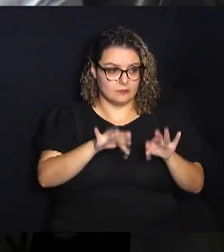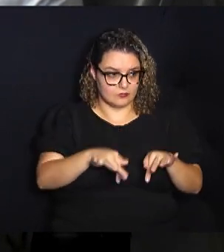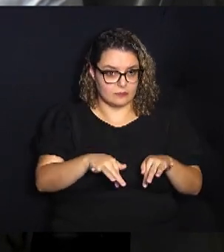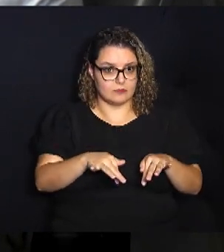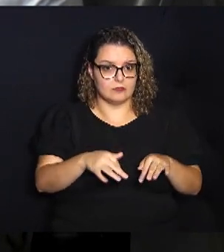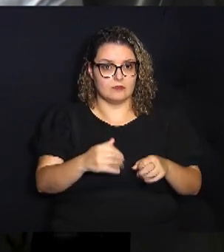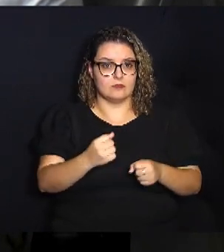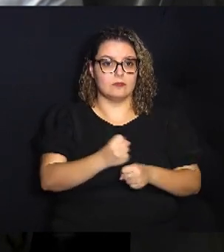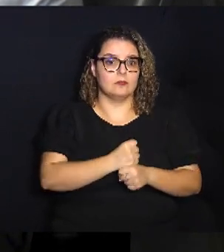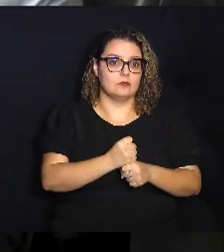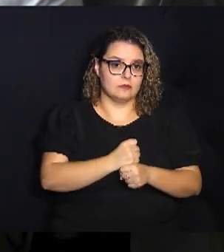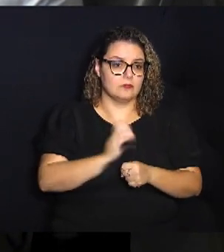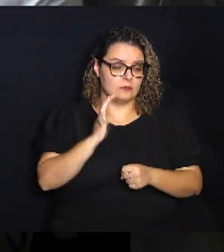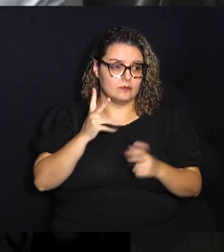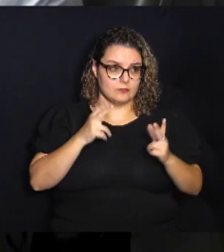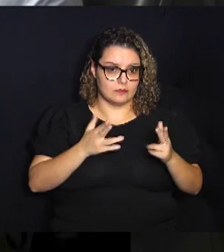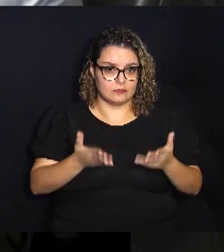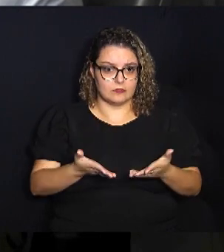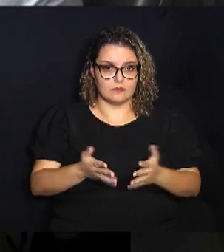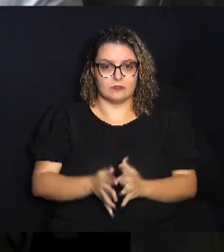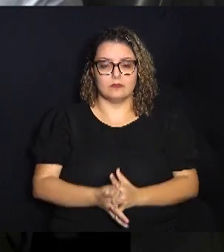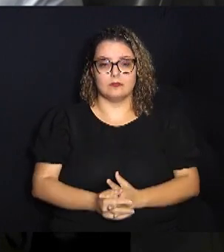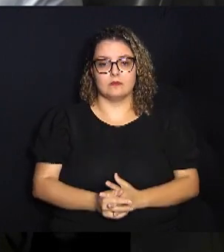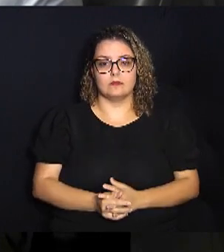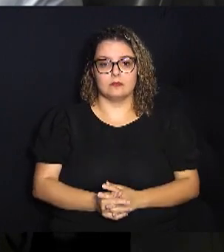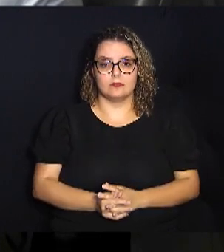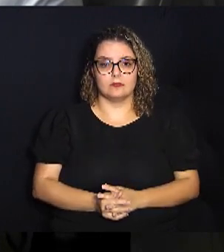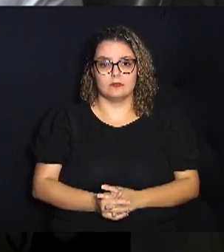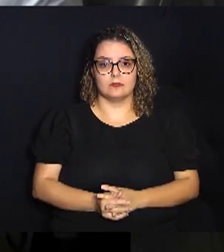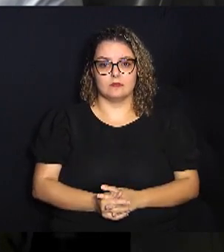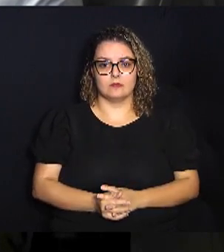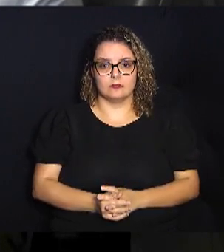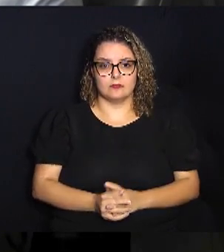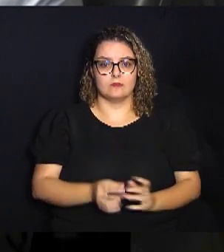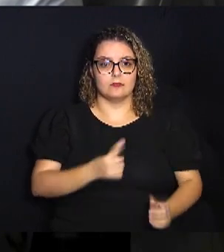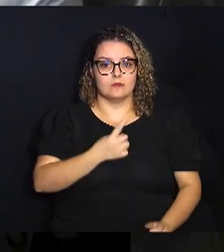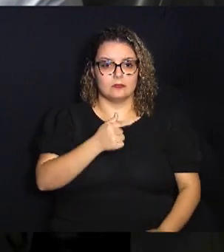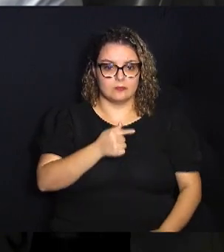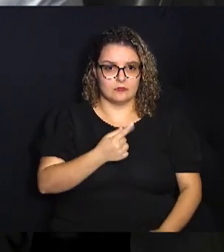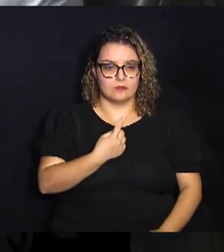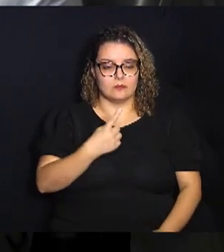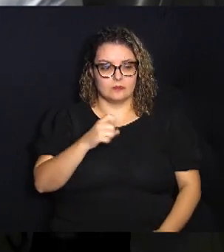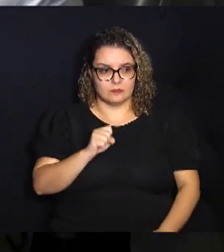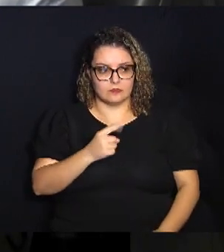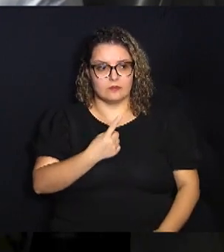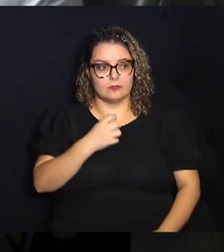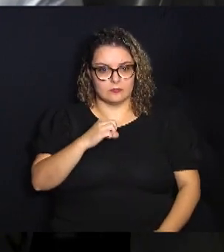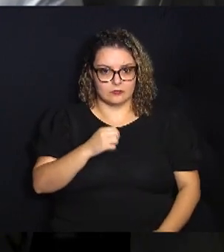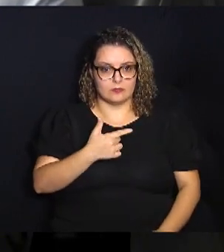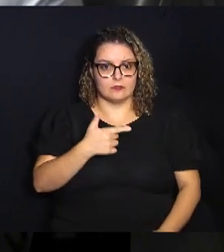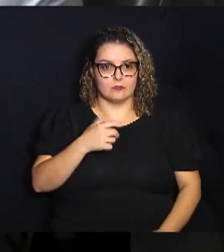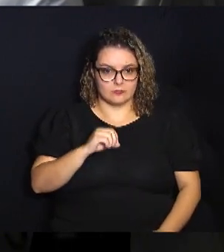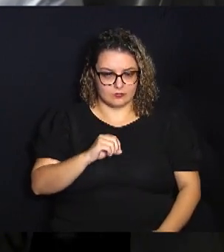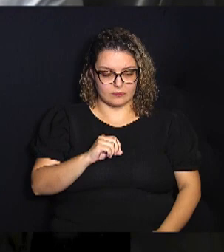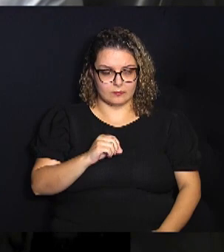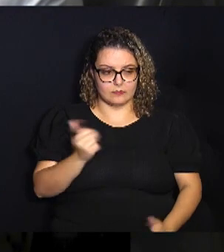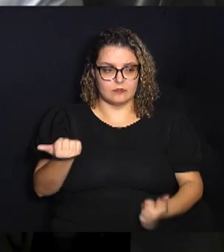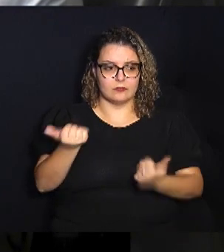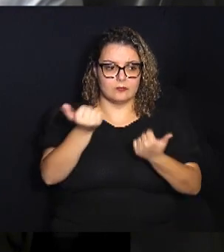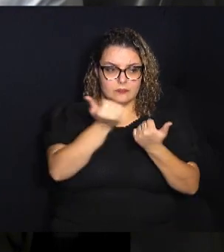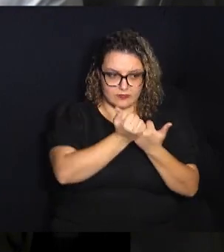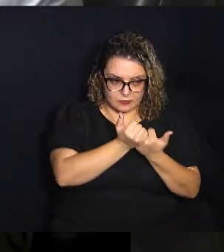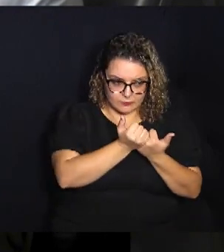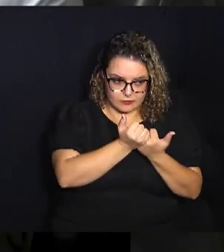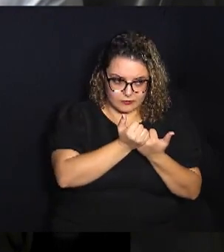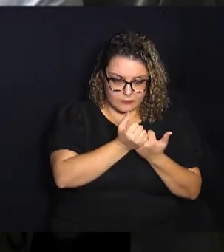Como vai acontecer esse ano, e depois a gente tem 17, 18, 19 e 20. O senhor Sim. era suplente pelo PR. Nesse